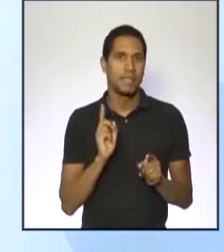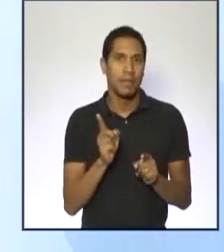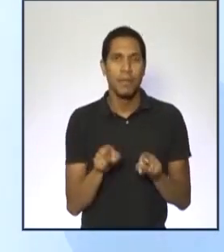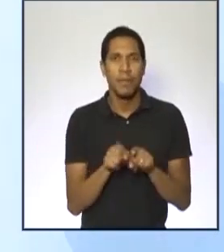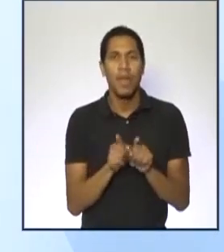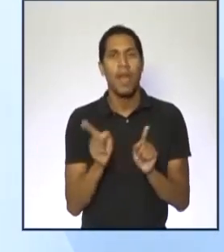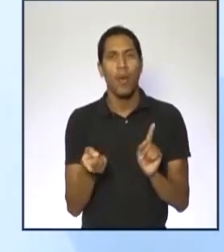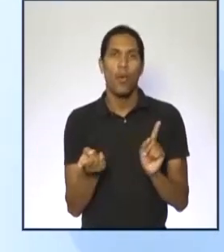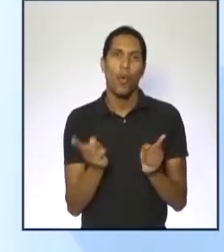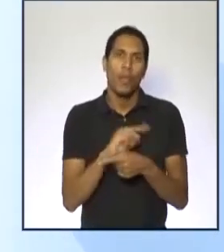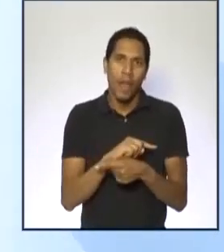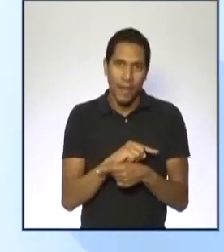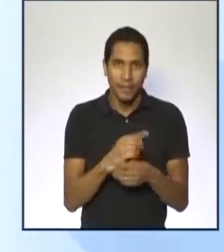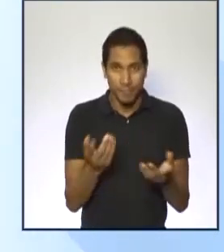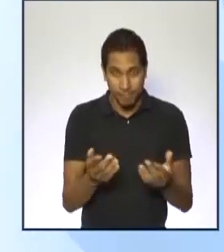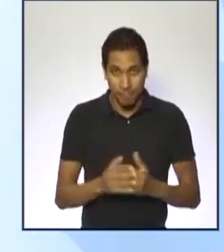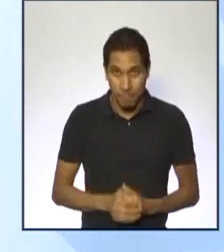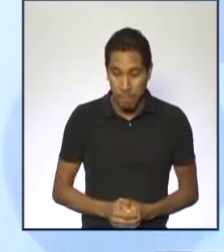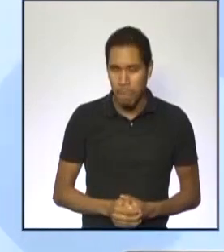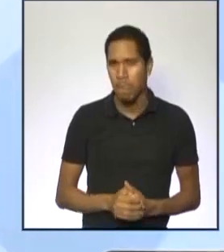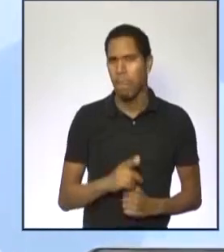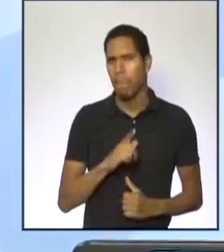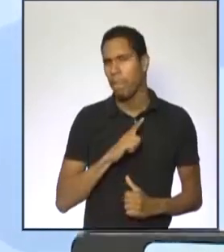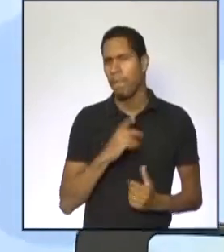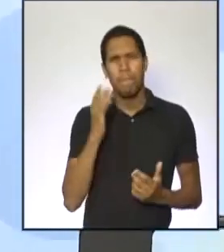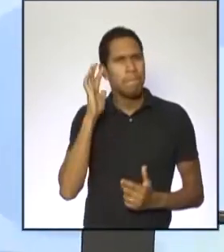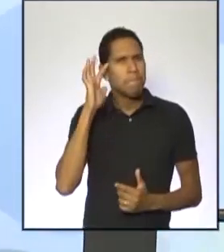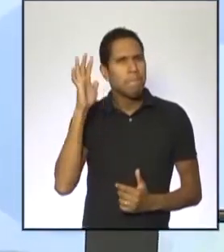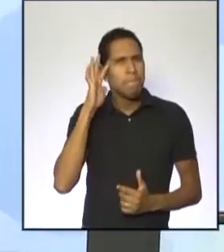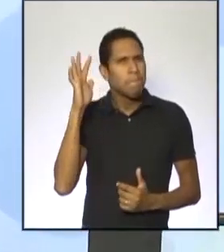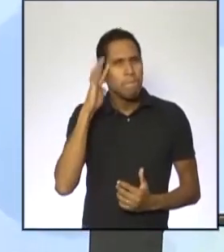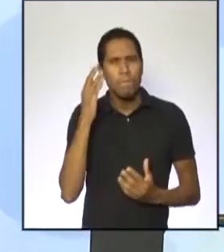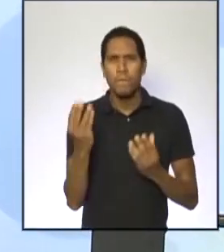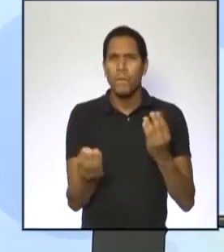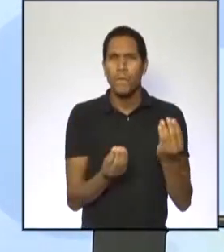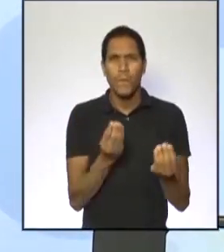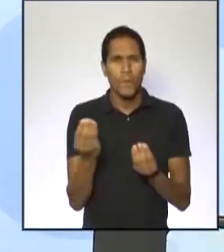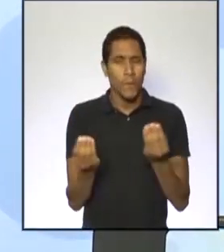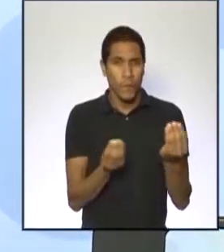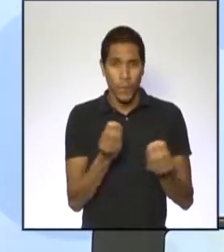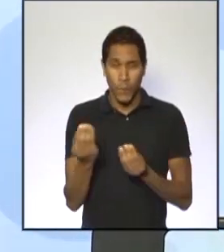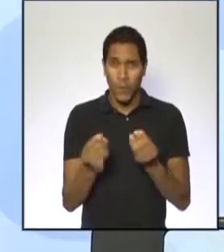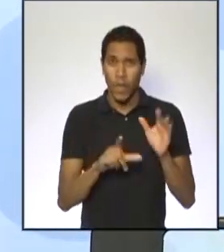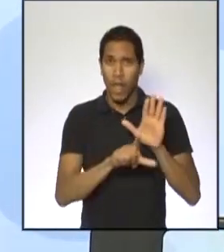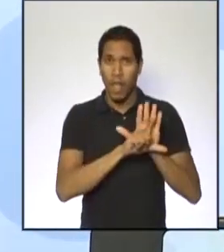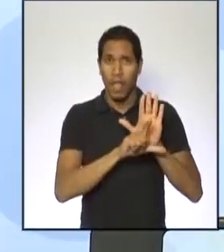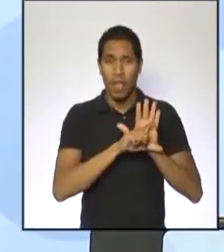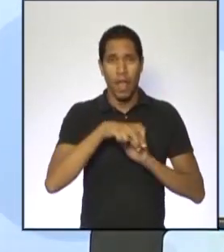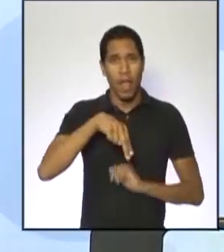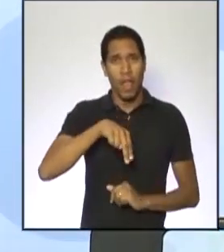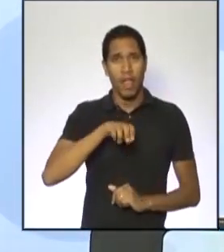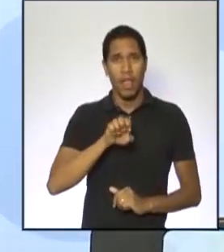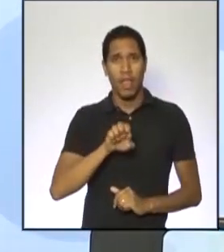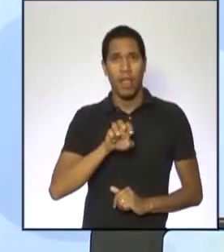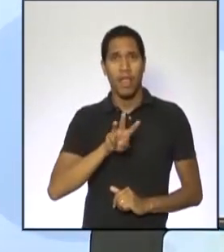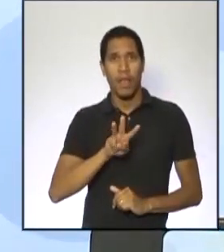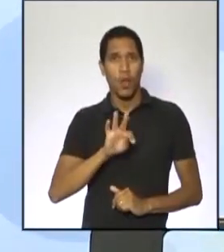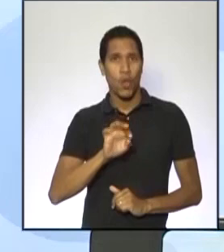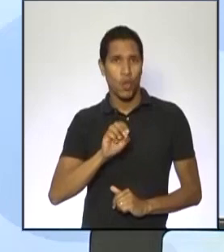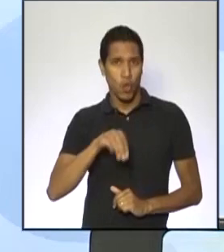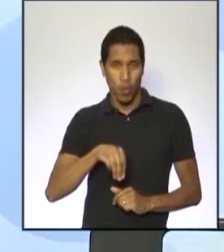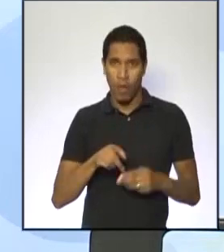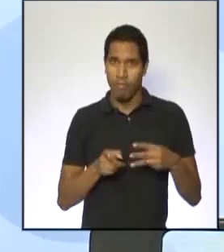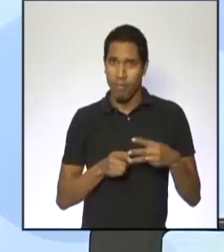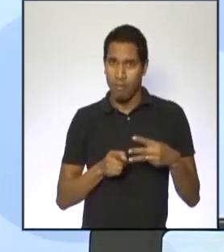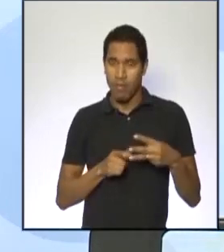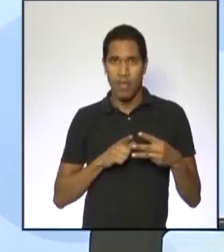E aí você deve estar se perguntando, né? Professora, mas o que será, então, que essa lei de Newton, a terceira lei de Newton, de